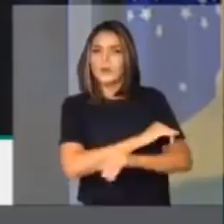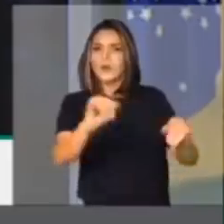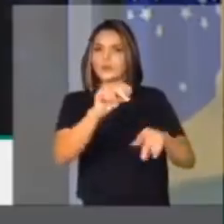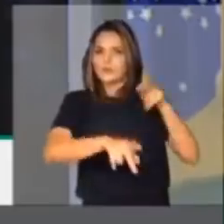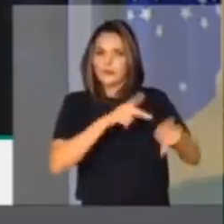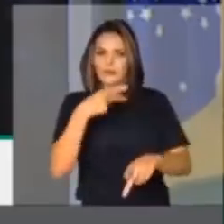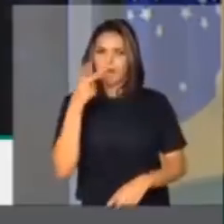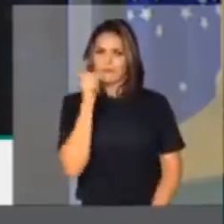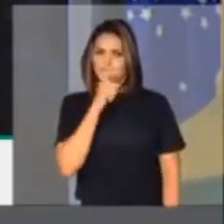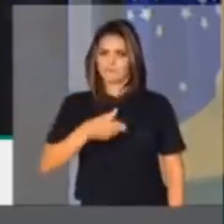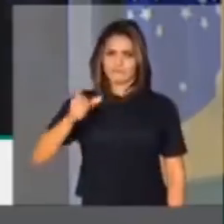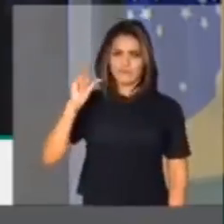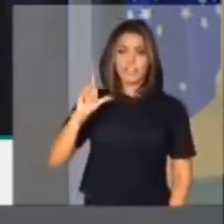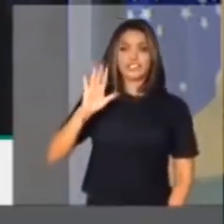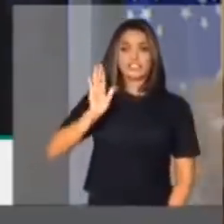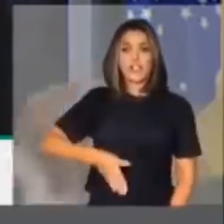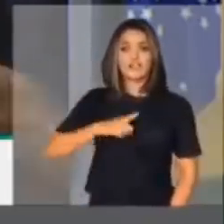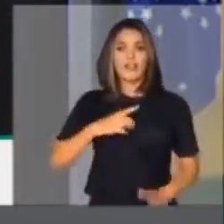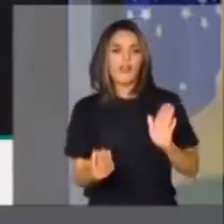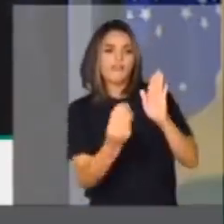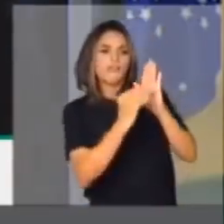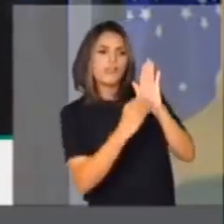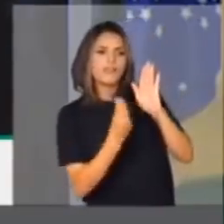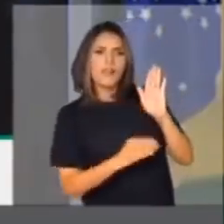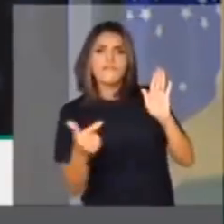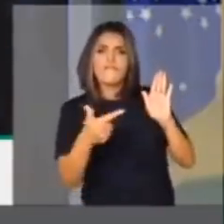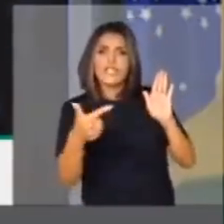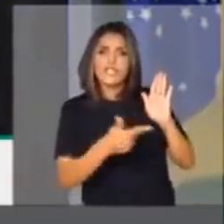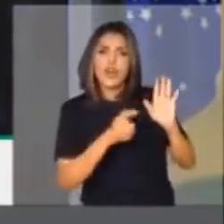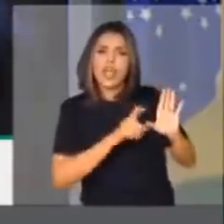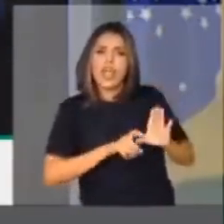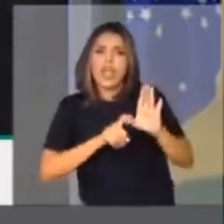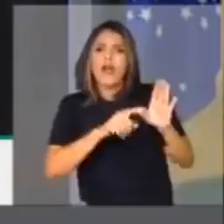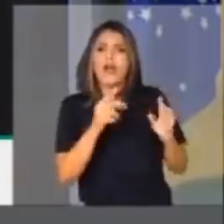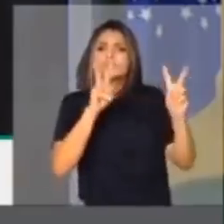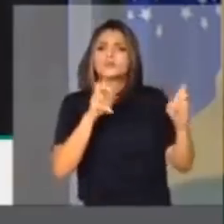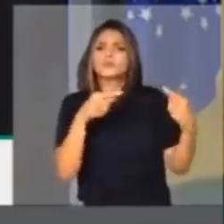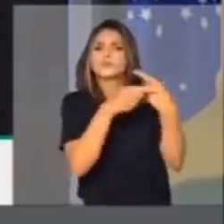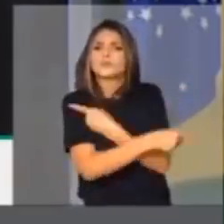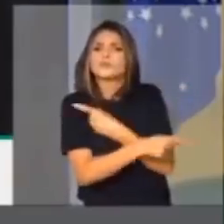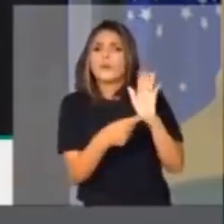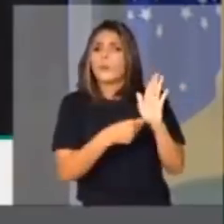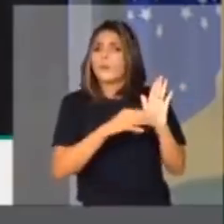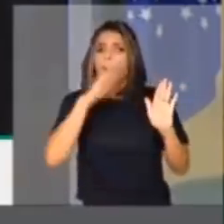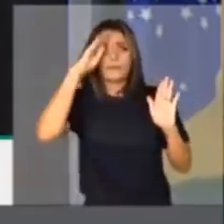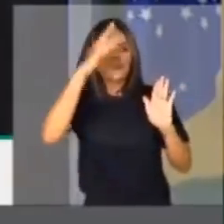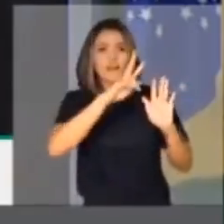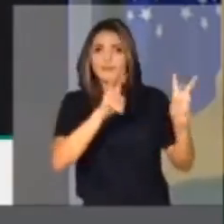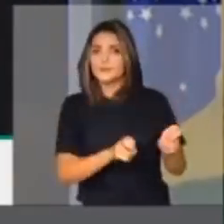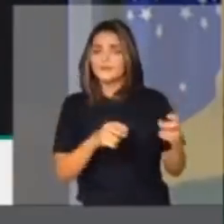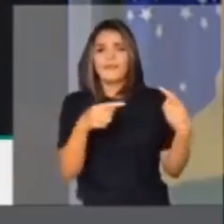de caixa com mais de 22 jabutis em cima da MP que tem absolutamente nada a ver com a matéria central a ser tratada, é